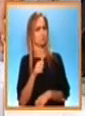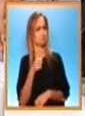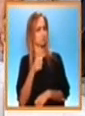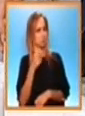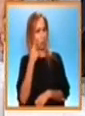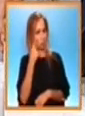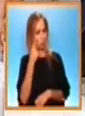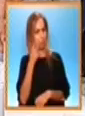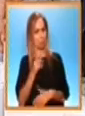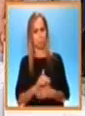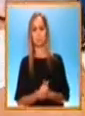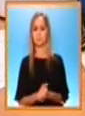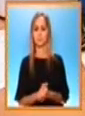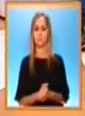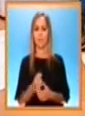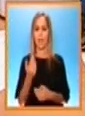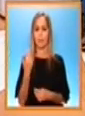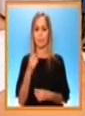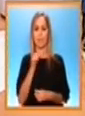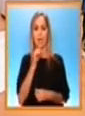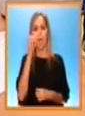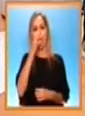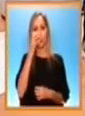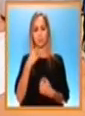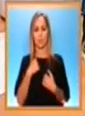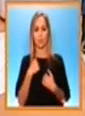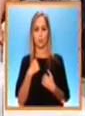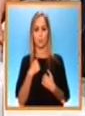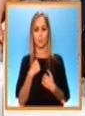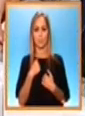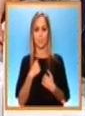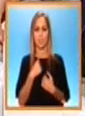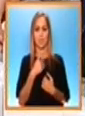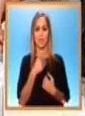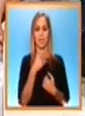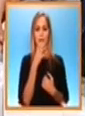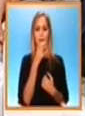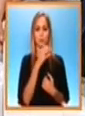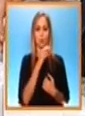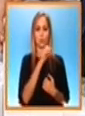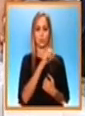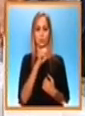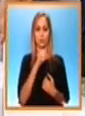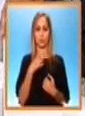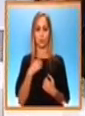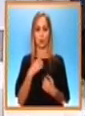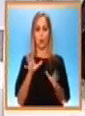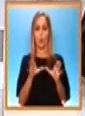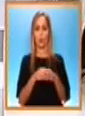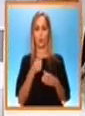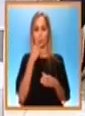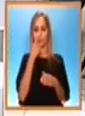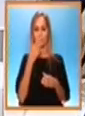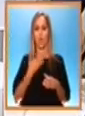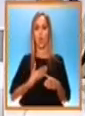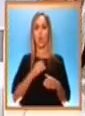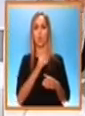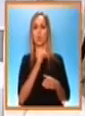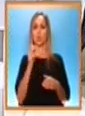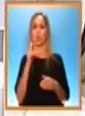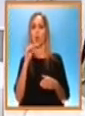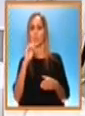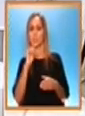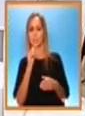só por ser mais jovem. Ela há bocado estava a gozar comigo. O garoto aqui que nasceu em 88, banda favorita, Doors. Vai buscar. Mas tu és